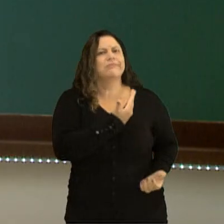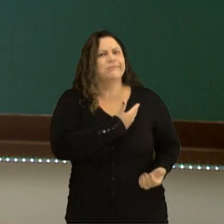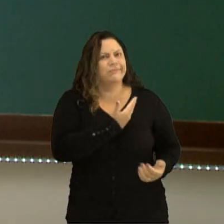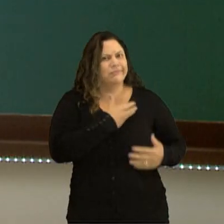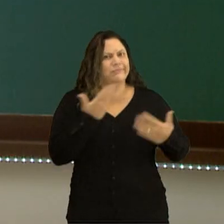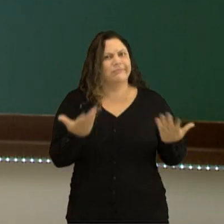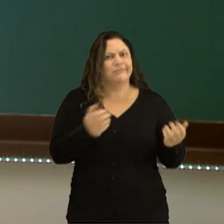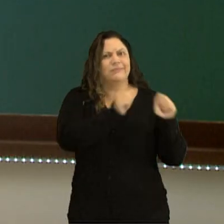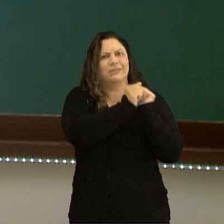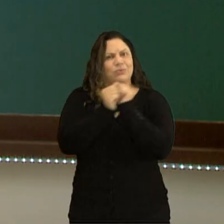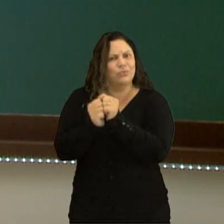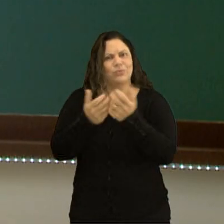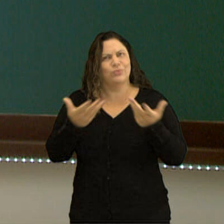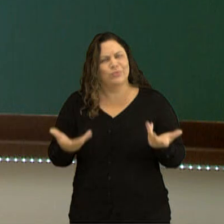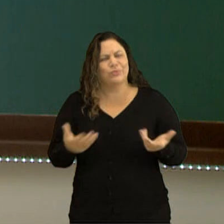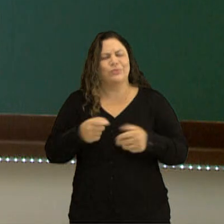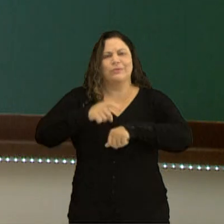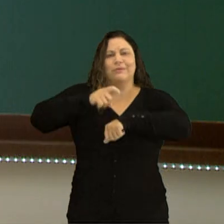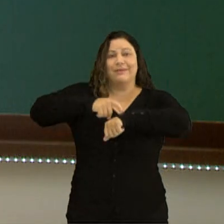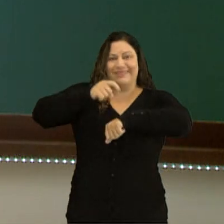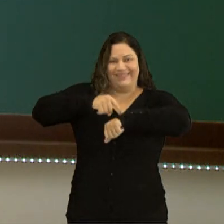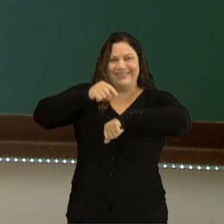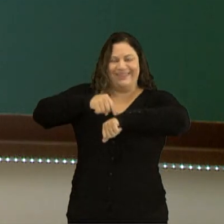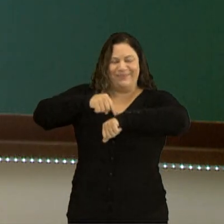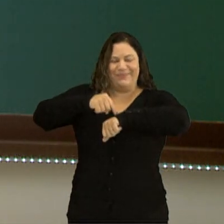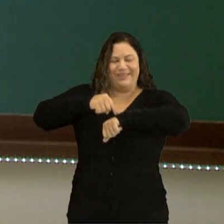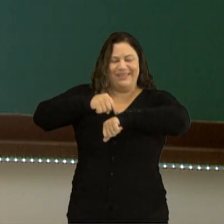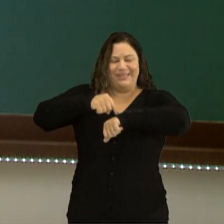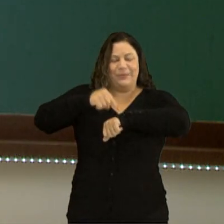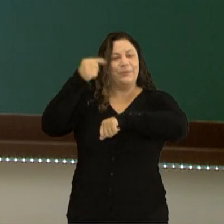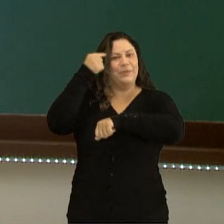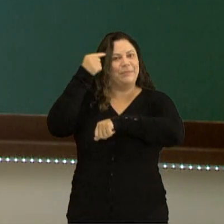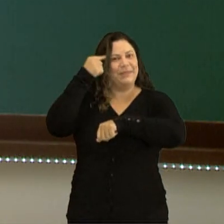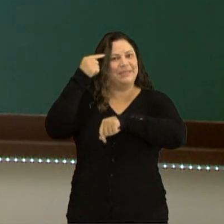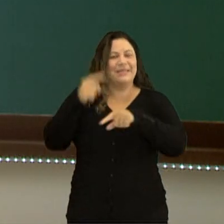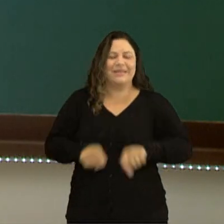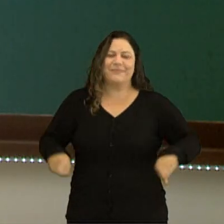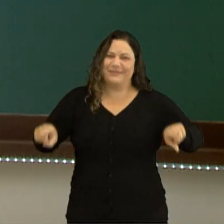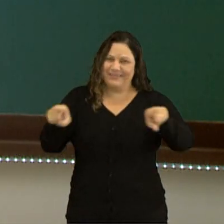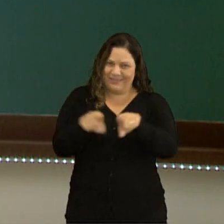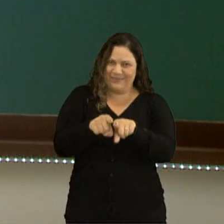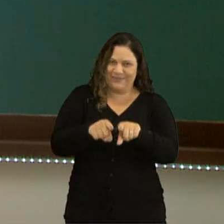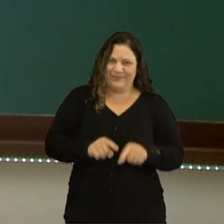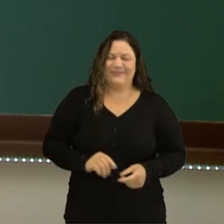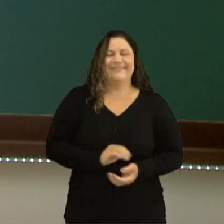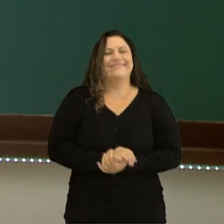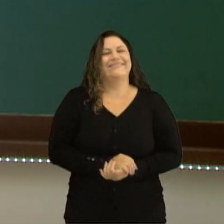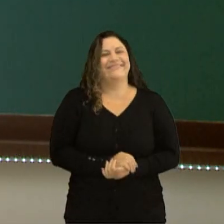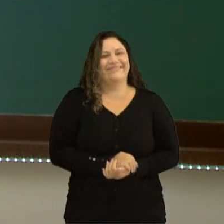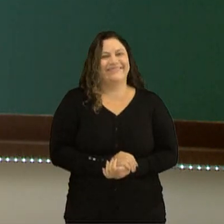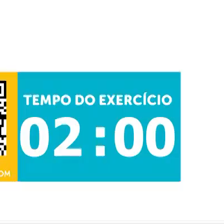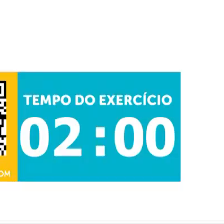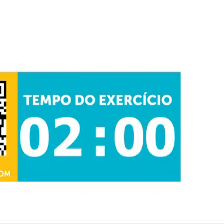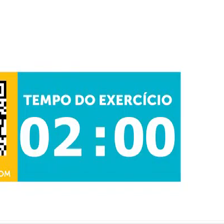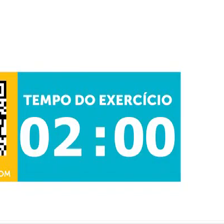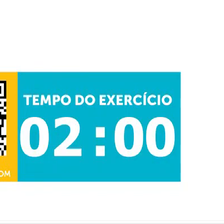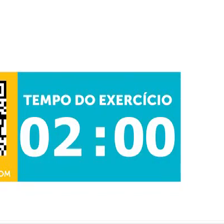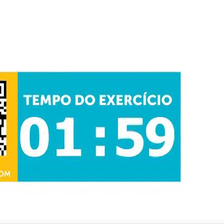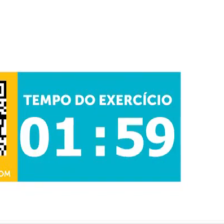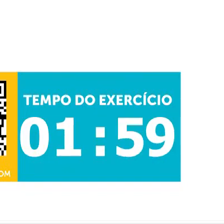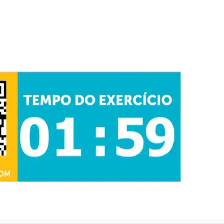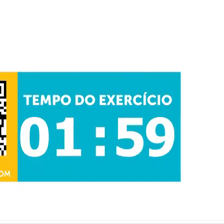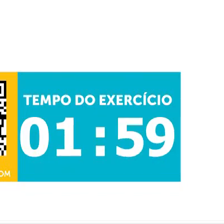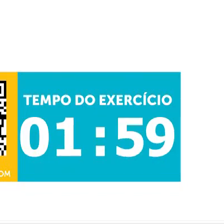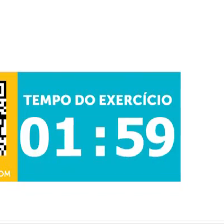está aí do teu lado. Eu vou dar um tempinho para vocês pensarem e a gente já volta para falar mais sobre esse assunto. Até daqui a pouquinho.